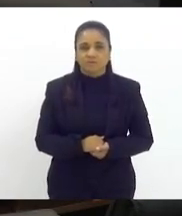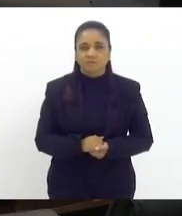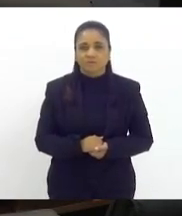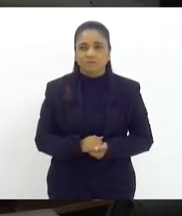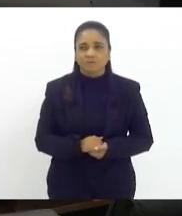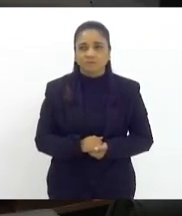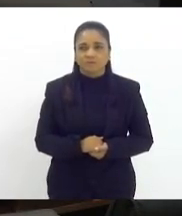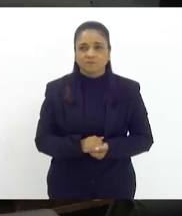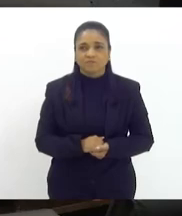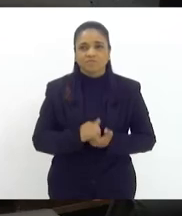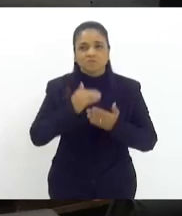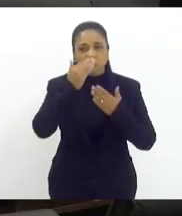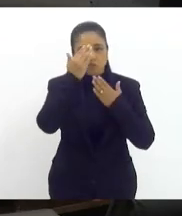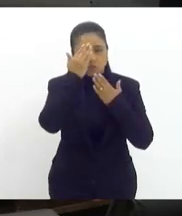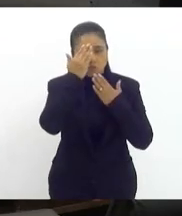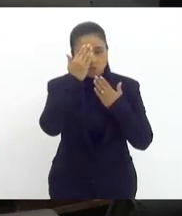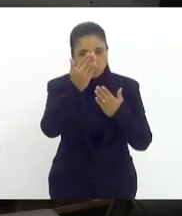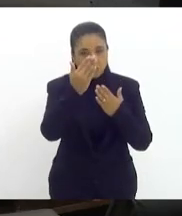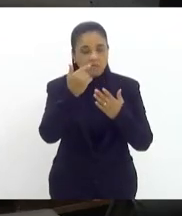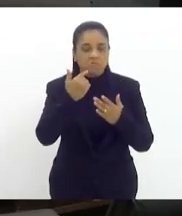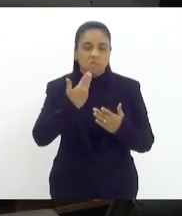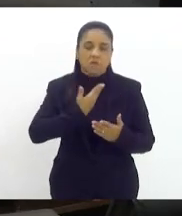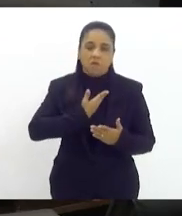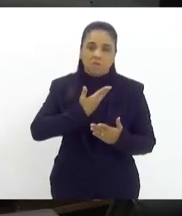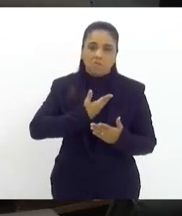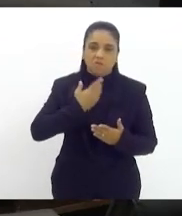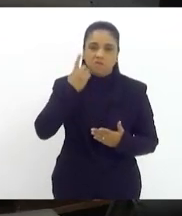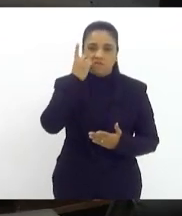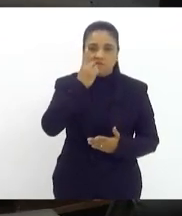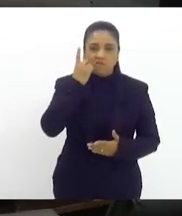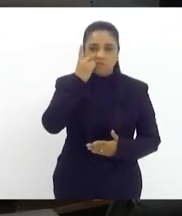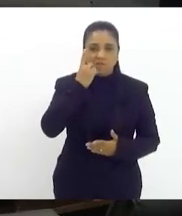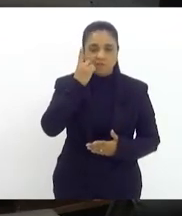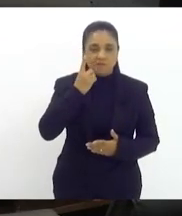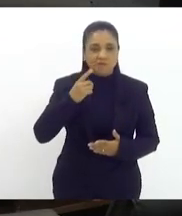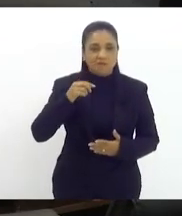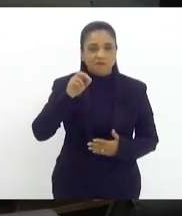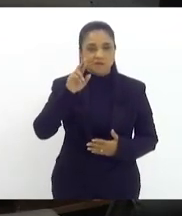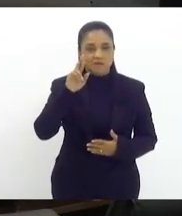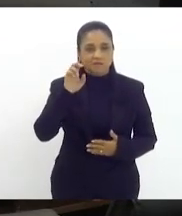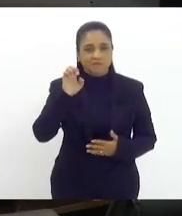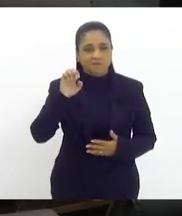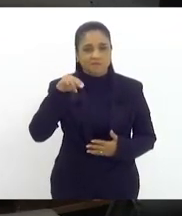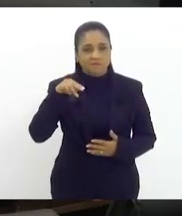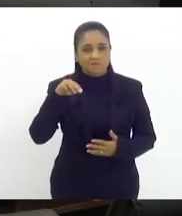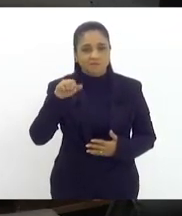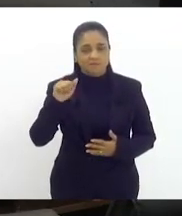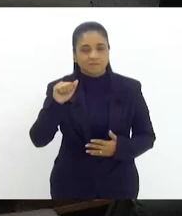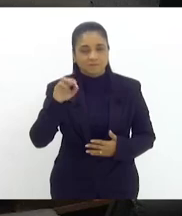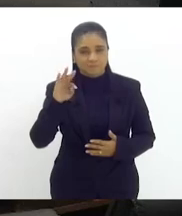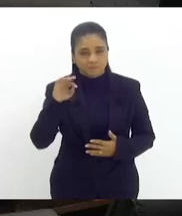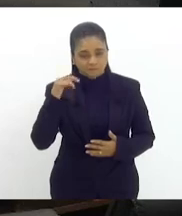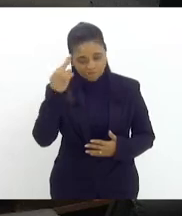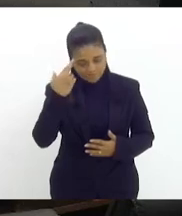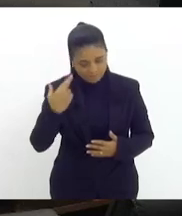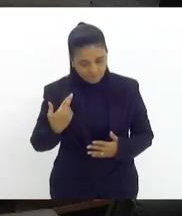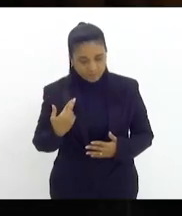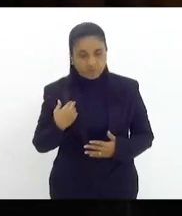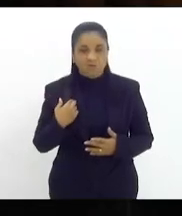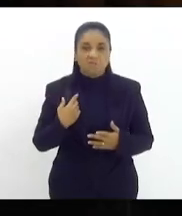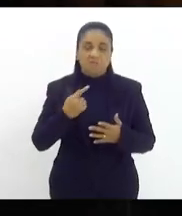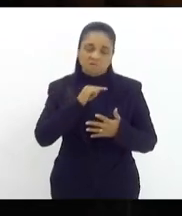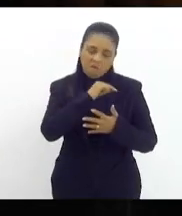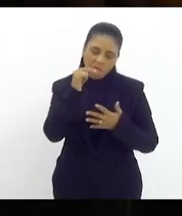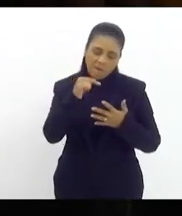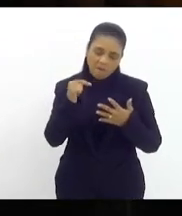muito obrigado minha companheira deputada Renata Souza bom são muitos assuntos mas vou tentar